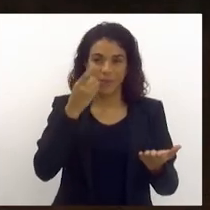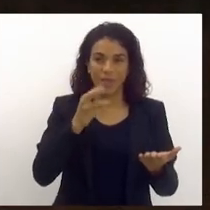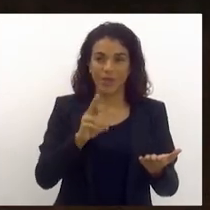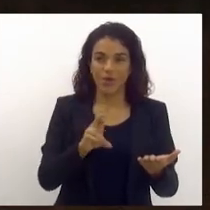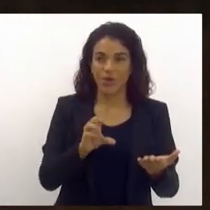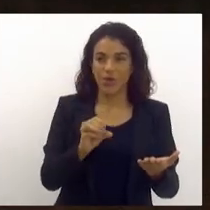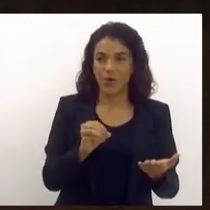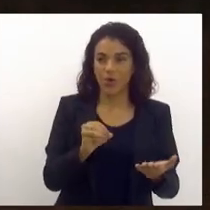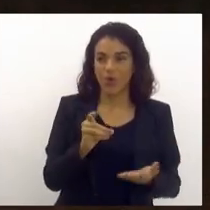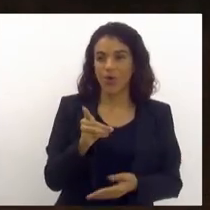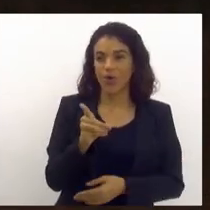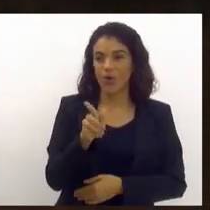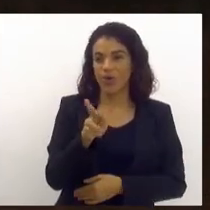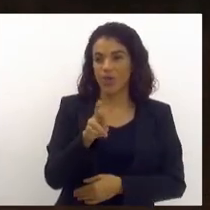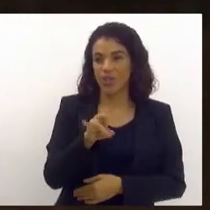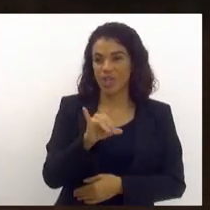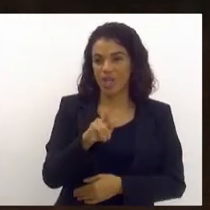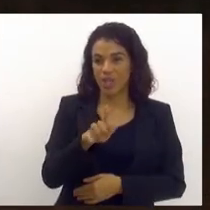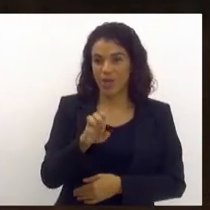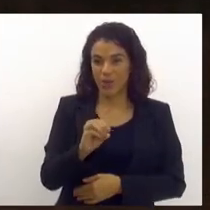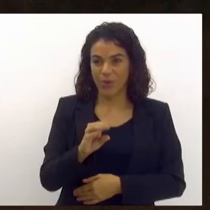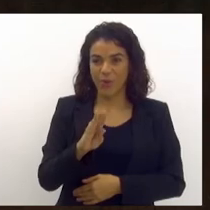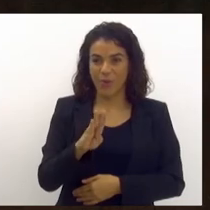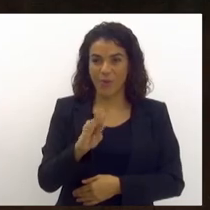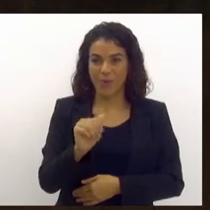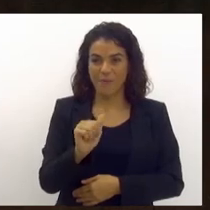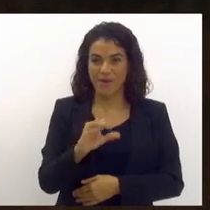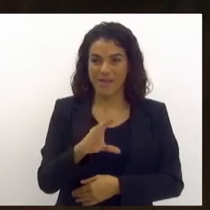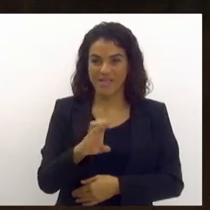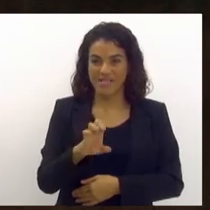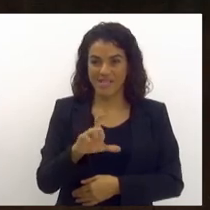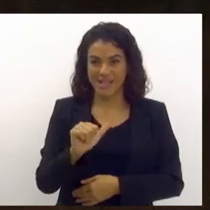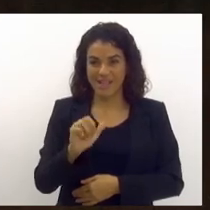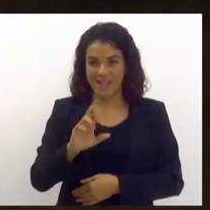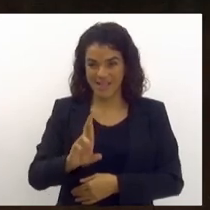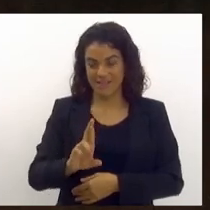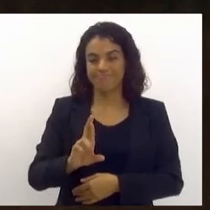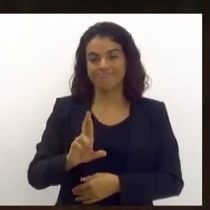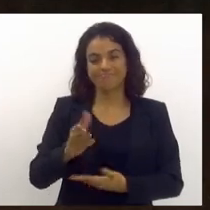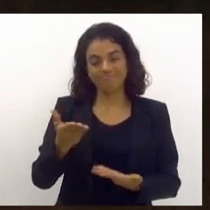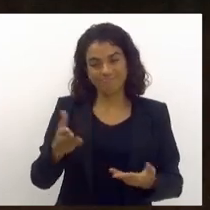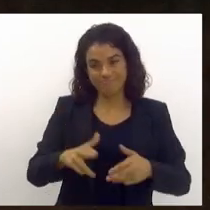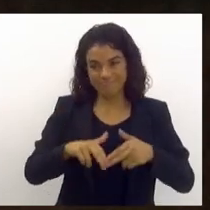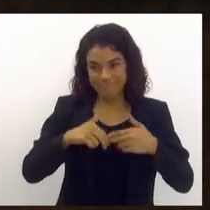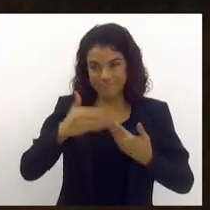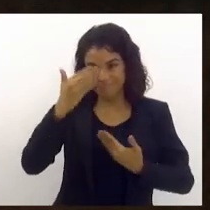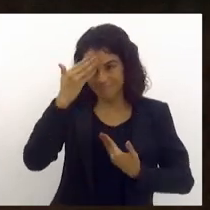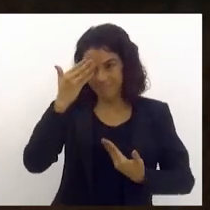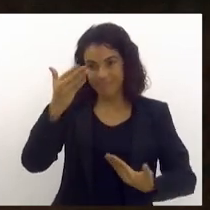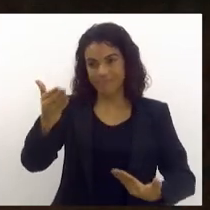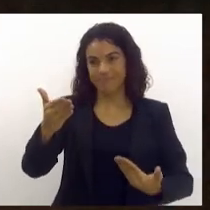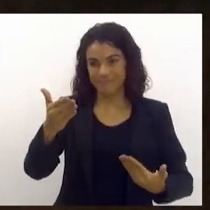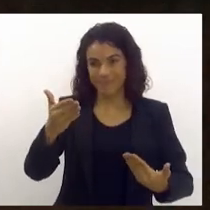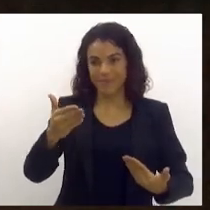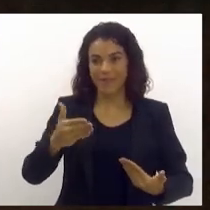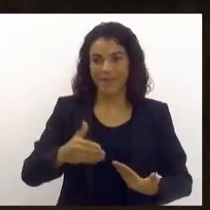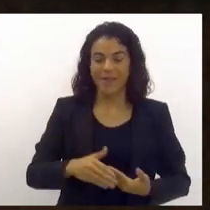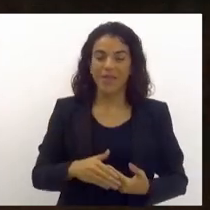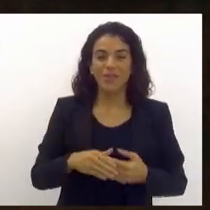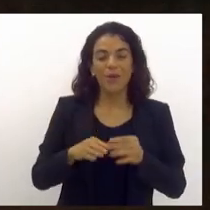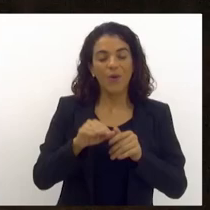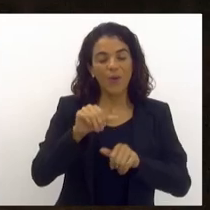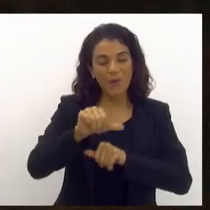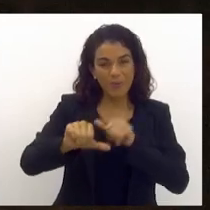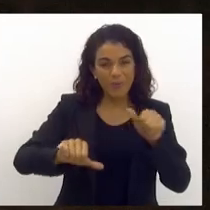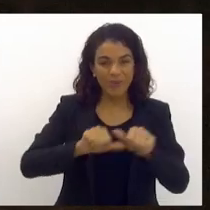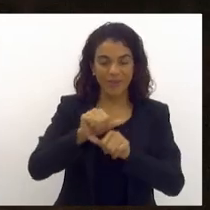ao arrepio dos dois. Então, estou agradecendo a Vossa Excelência e fazendo a correção à fala do